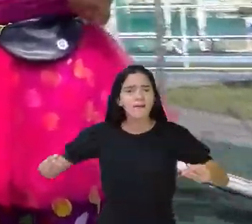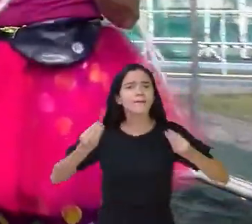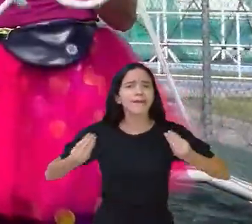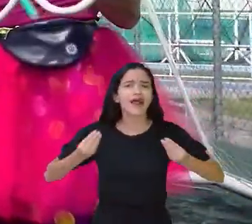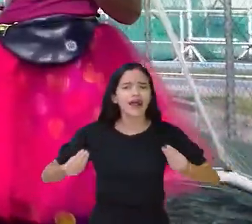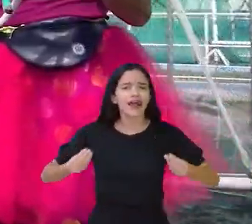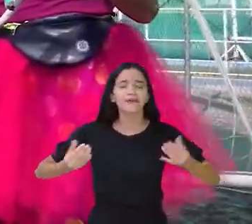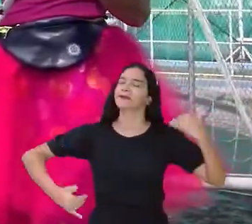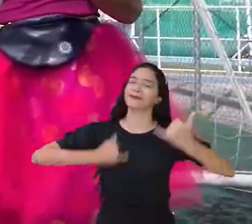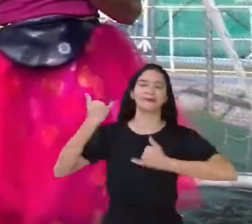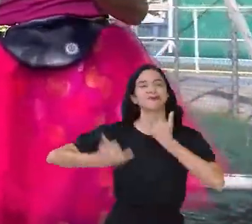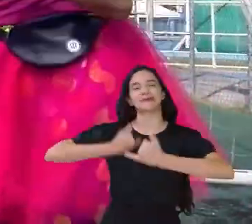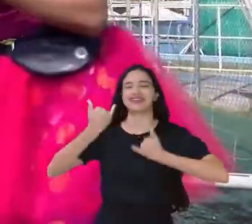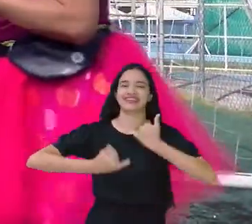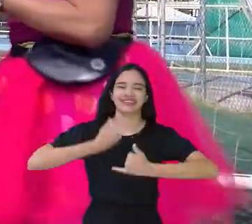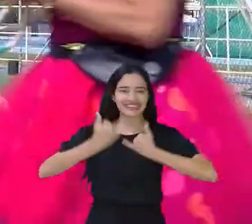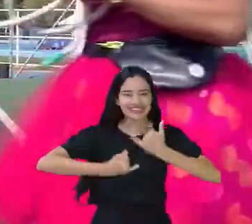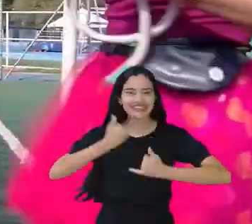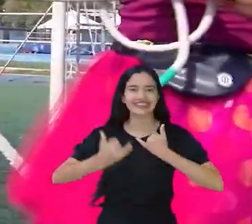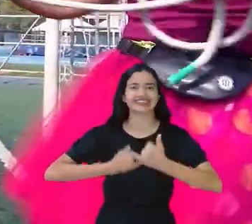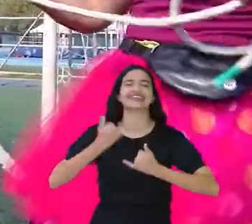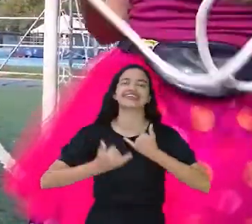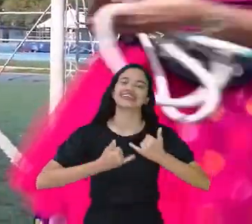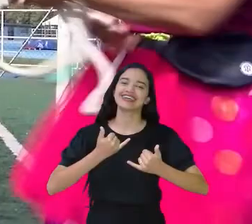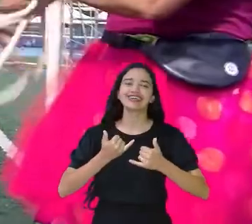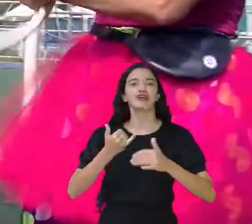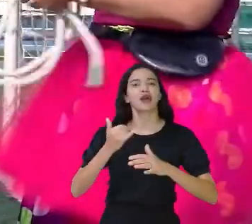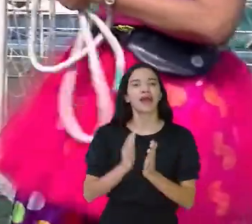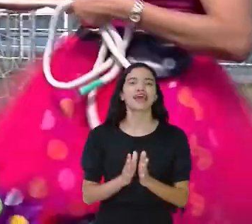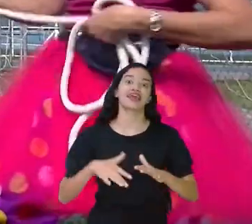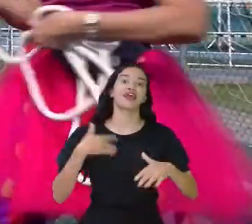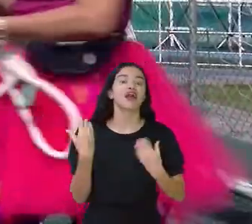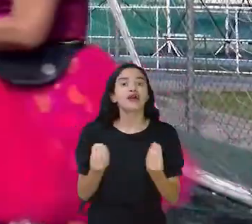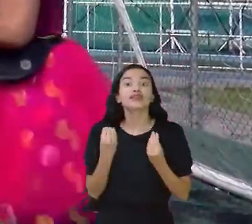Pra brincar. Pra brincar. Pra brincar. Pra brincar.